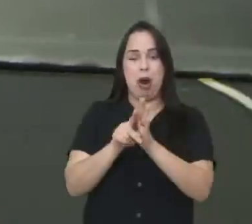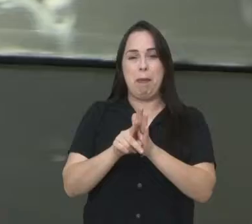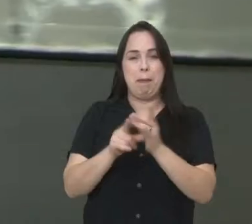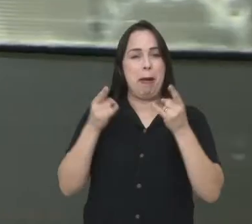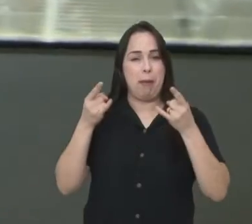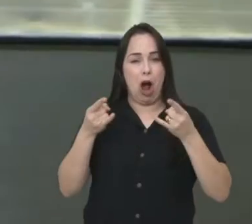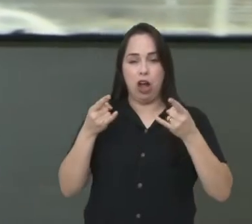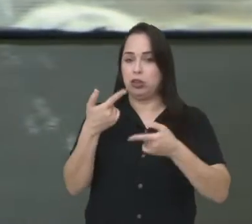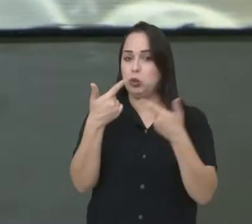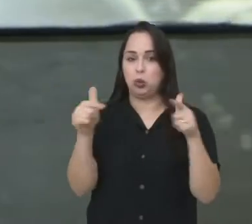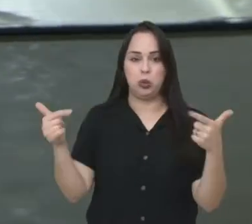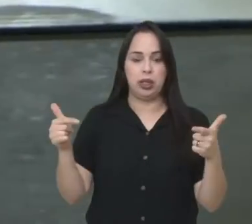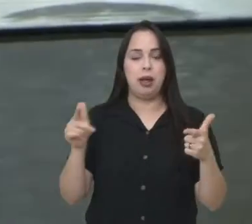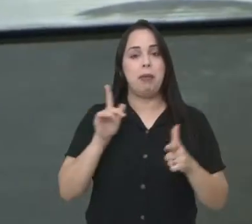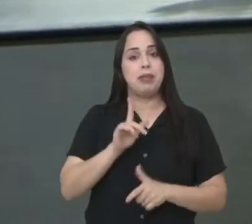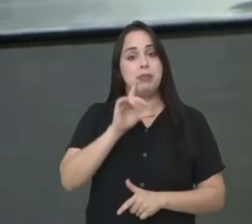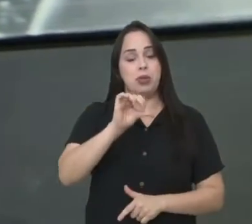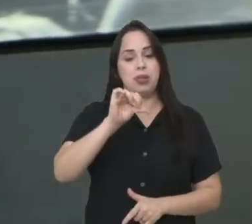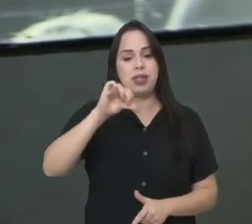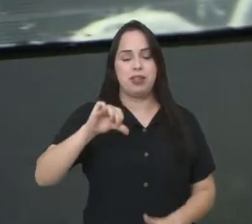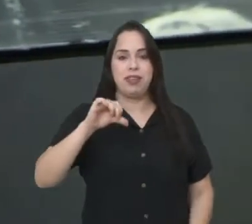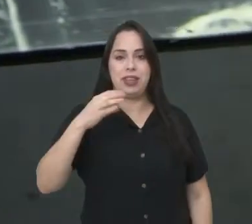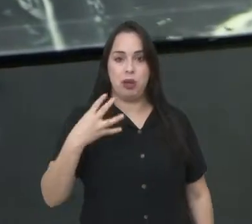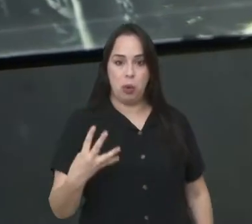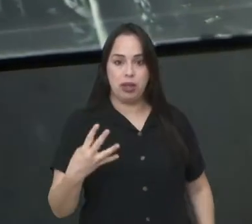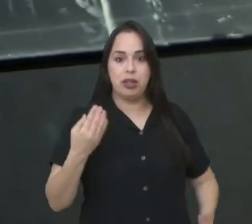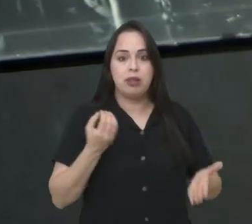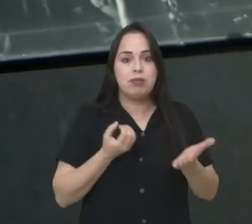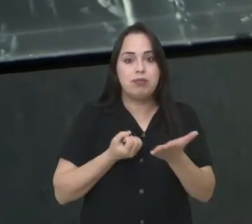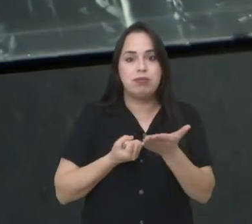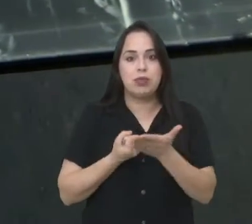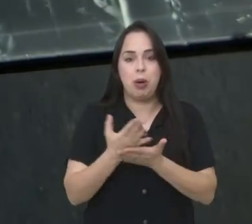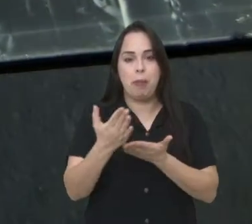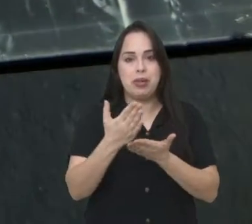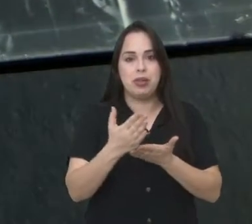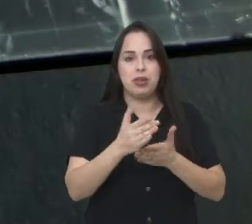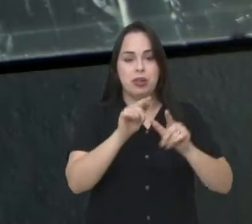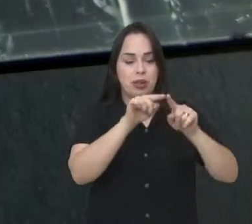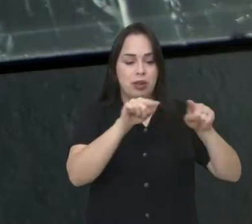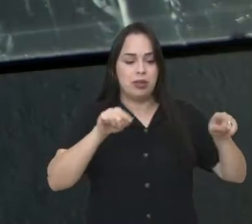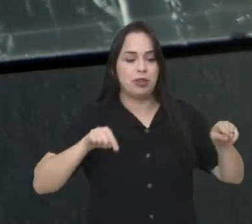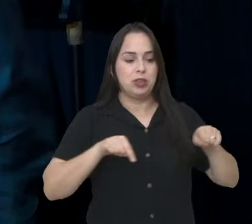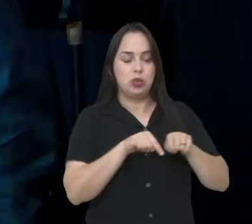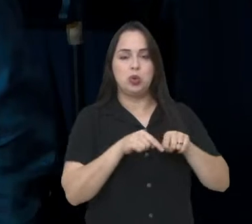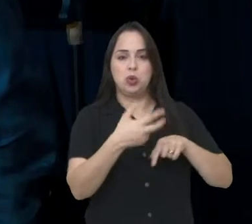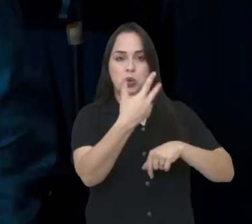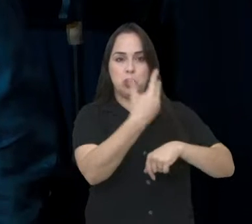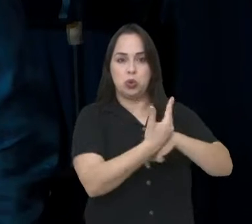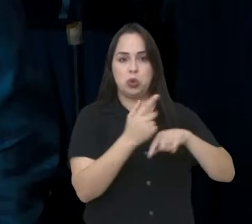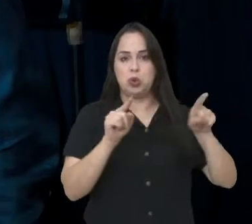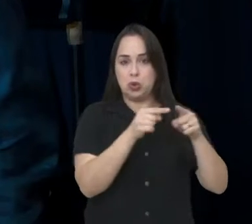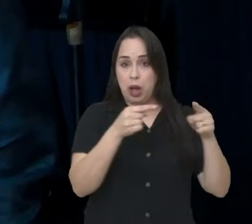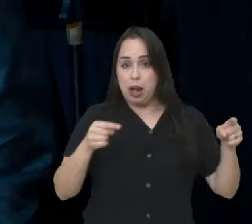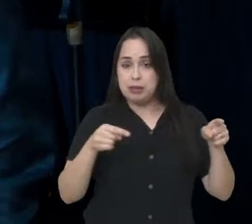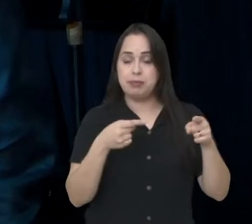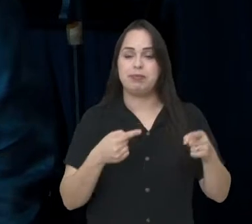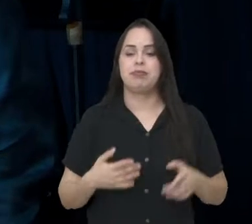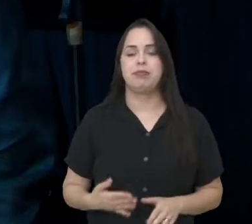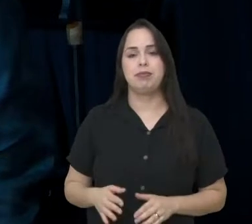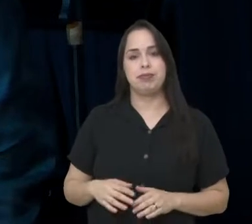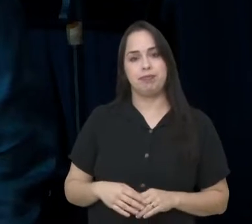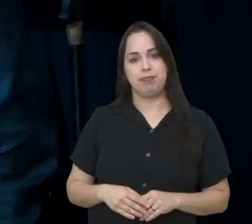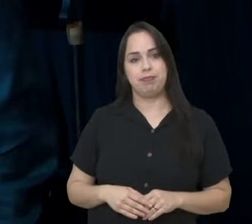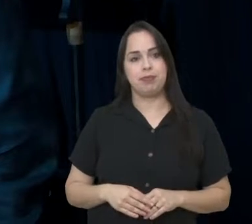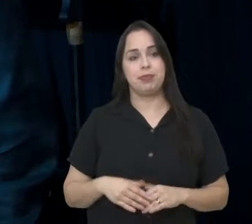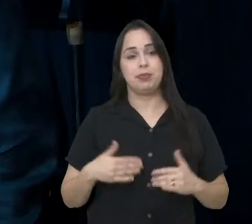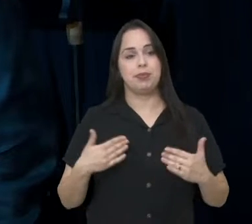Então, em 1994, nasce o estúdio Ocus Pocus no Monte Castelo. O motivo principal,